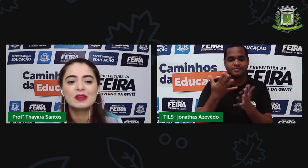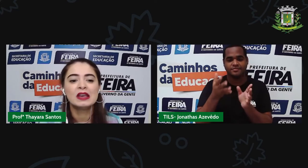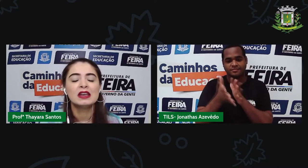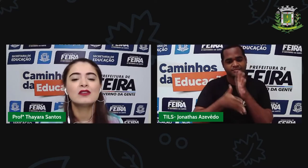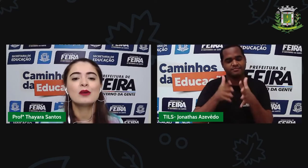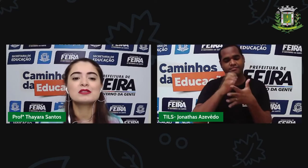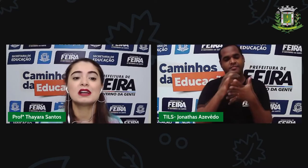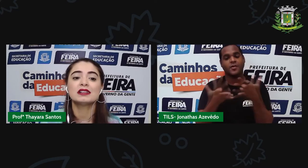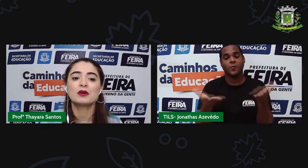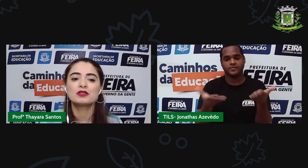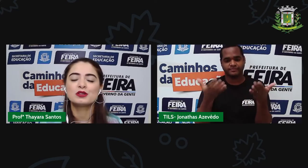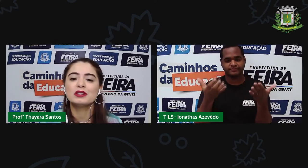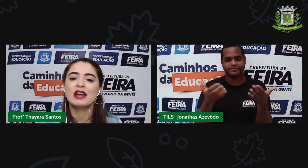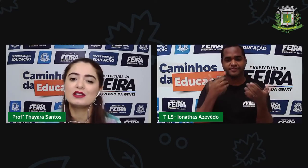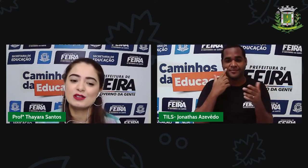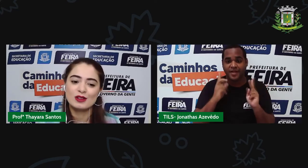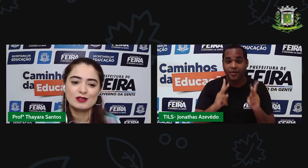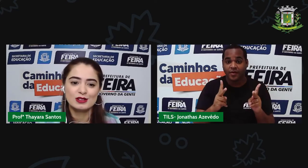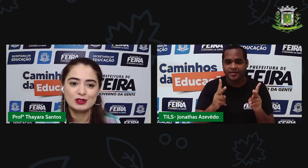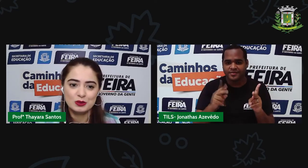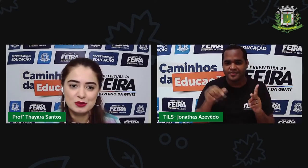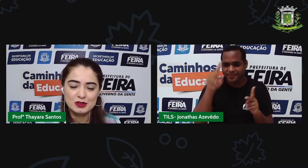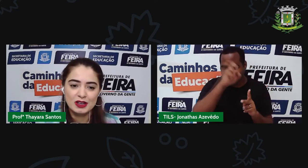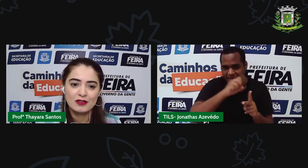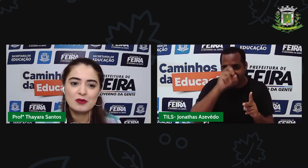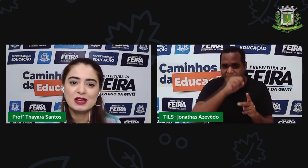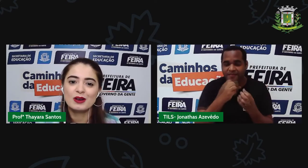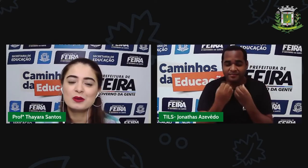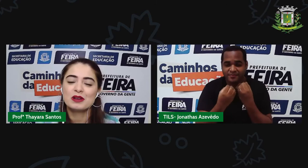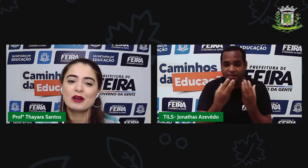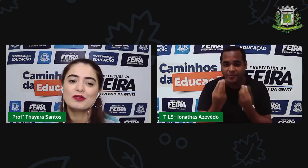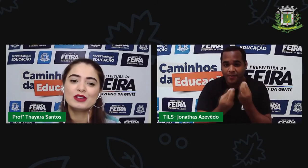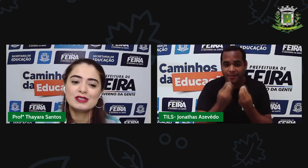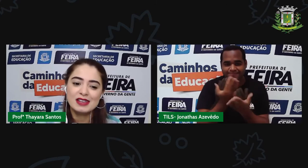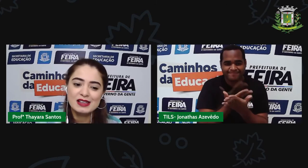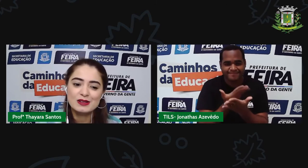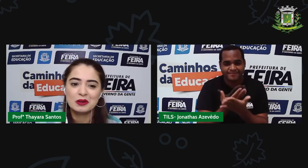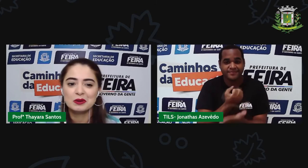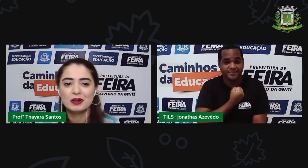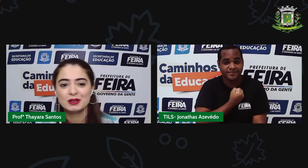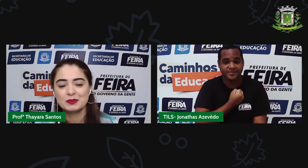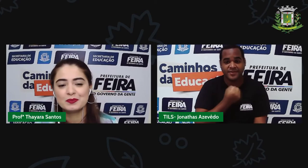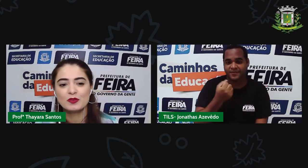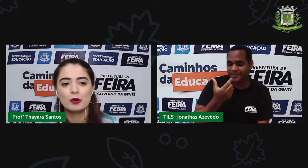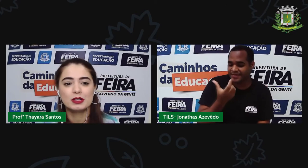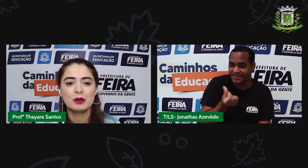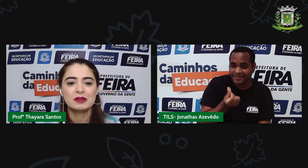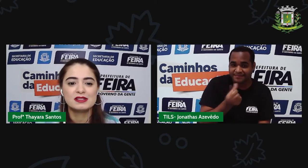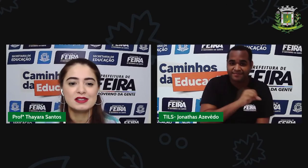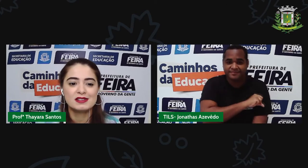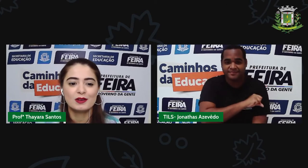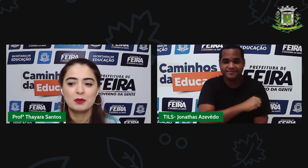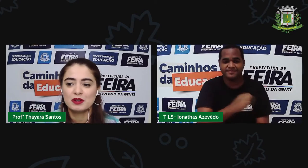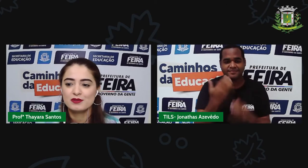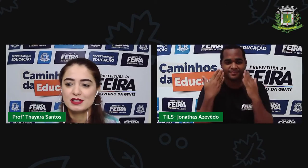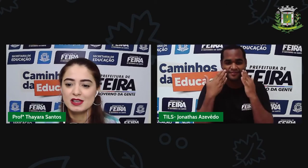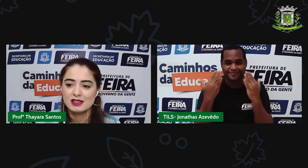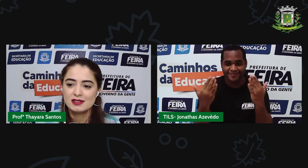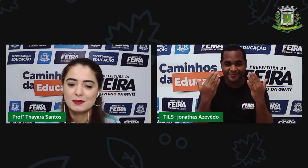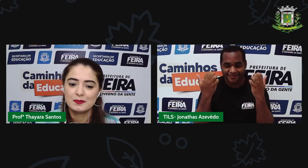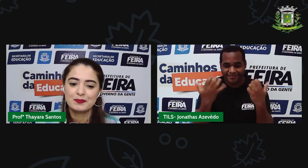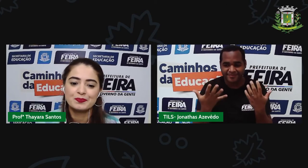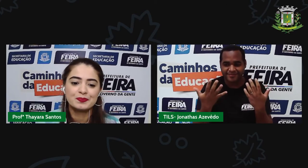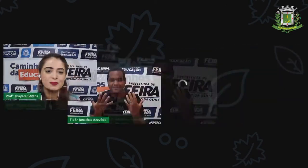hoje, e vamos lá dar continuidade aos nossos estudos. Vamos agora para a aula 26 do 9º ano. Vou botar minha apresentação aqui para